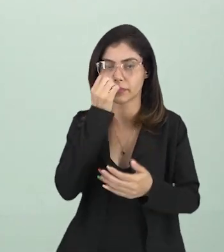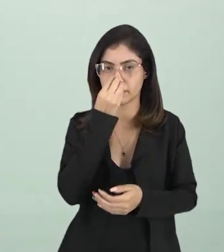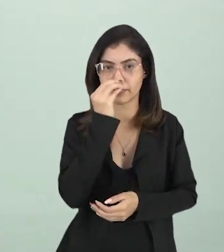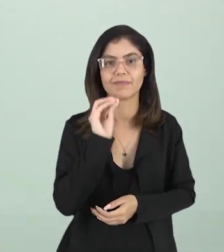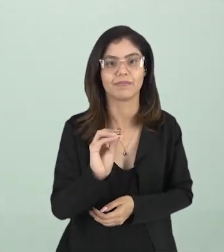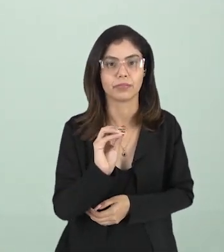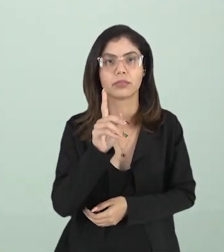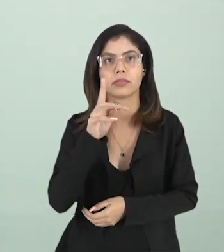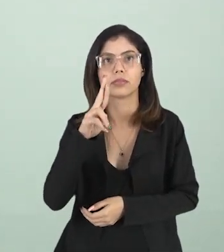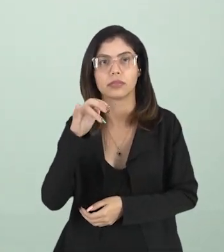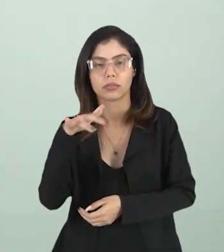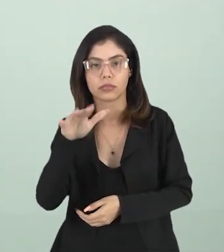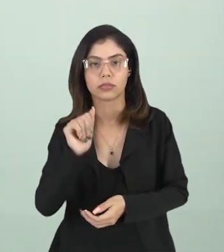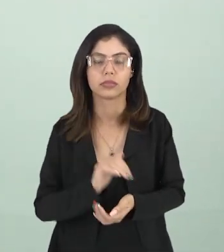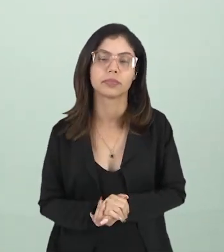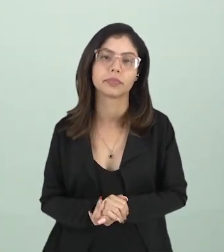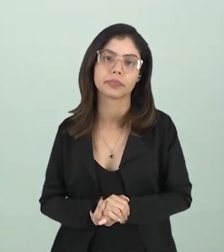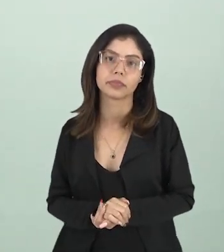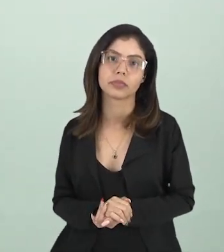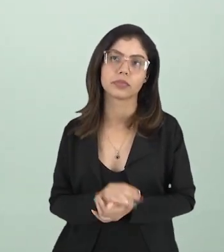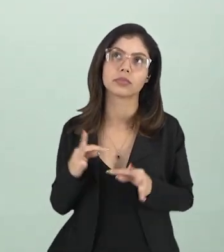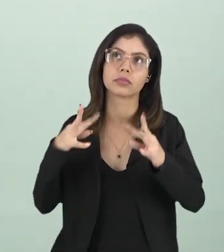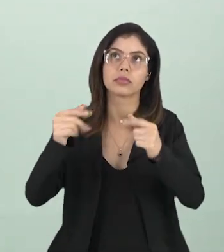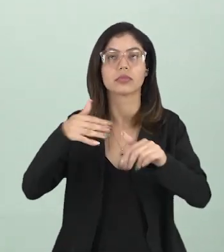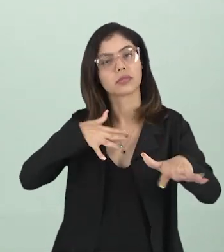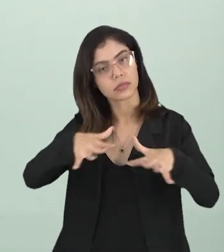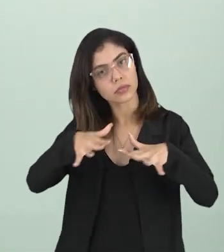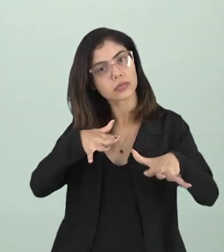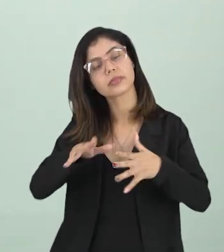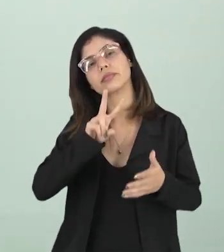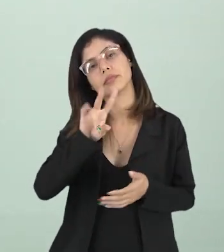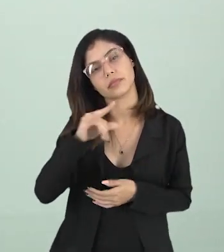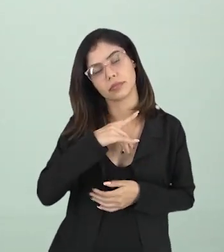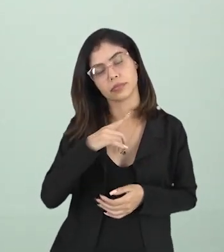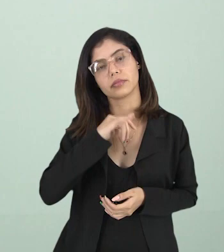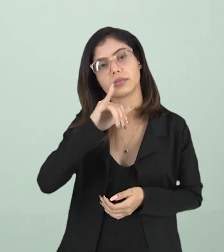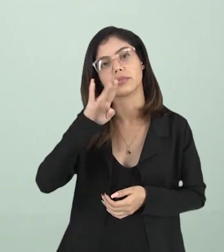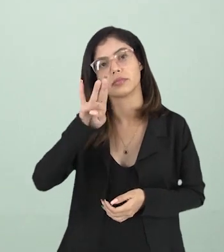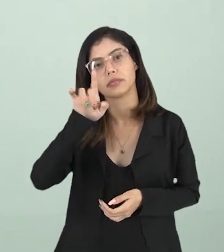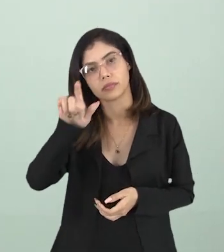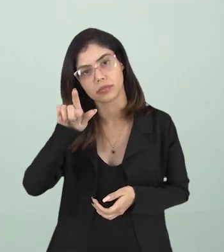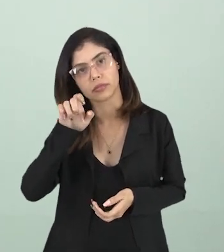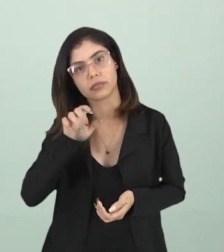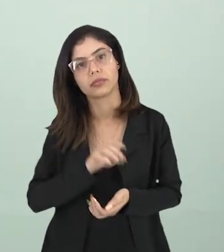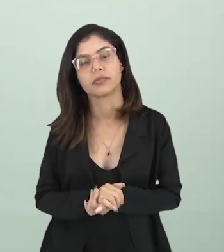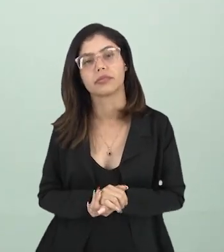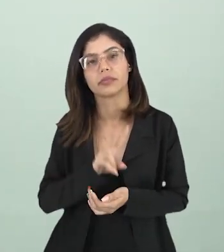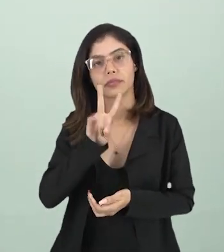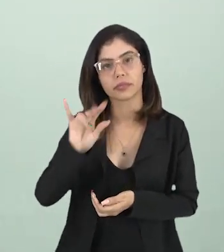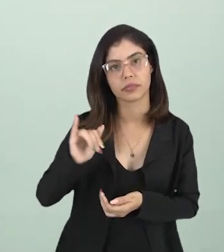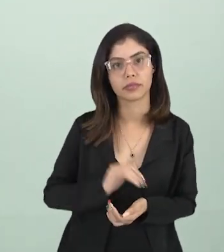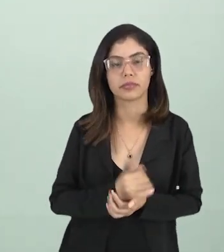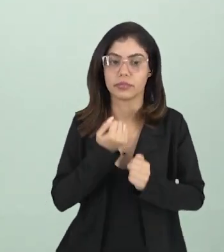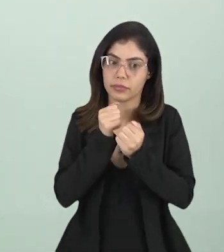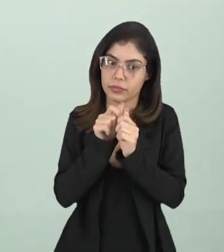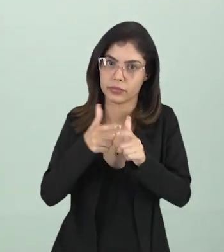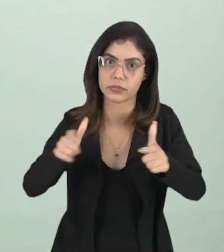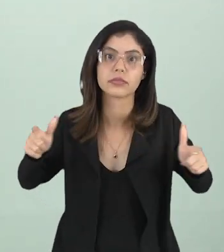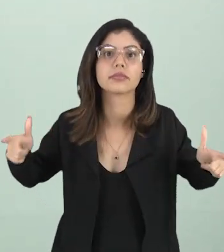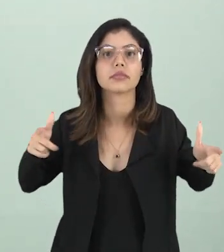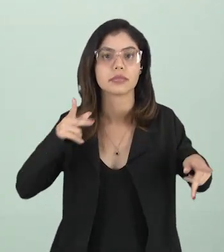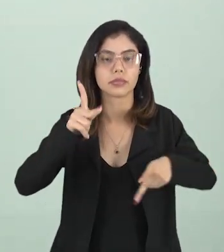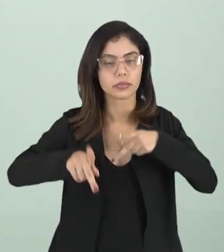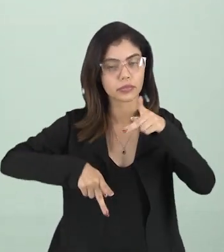discriminações étnicas, tá? A partir de todo esse movimento, a gente vai ter o IBGE, né, que vai abranger aí a